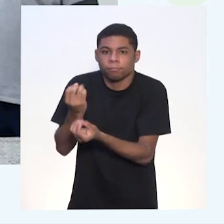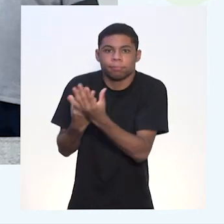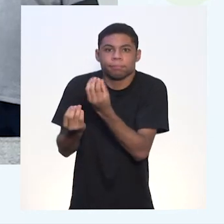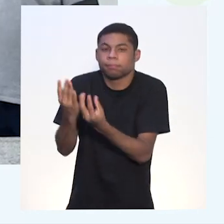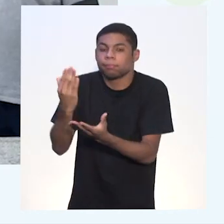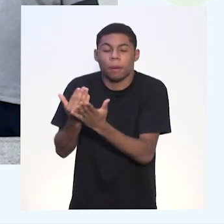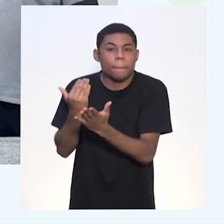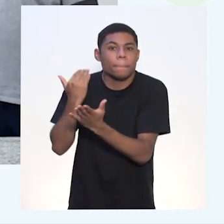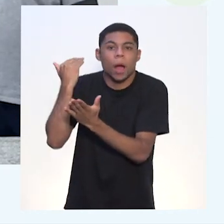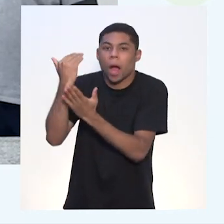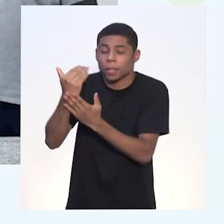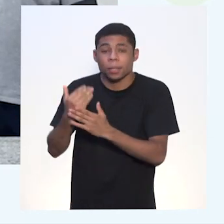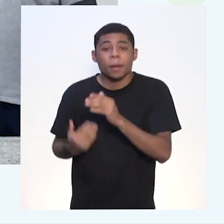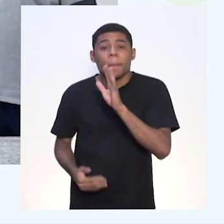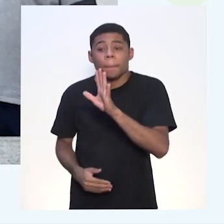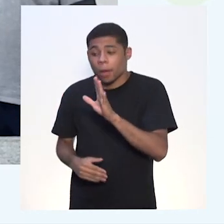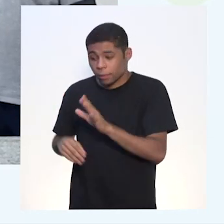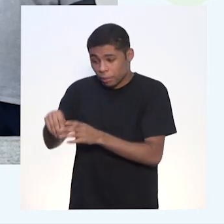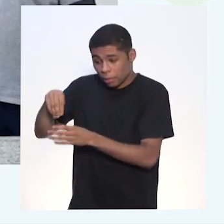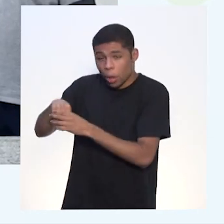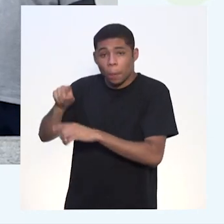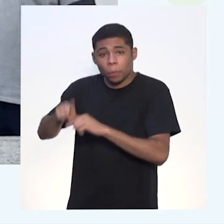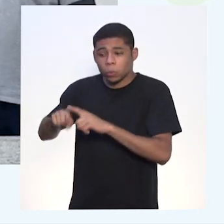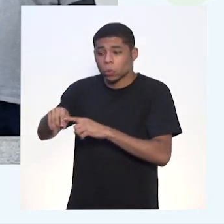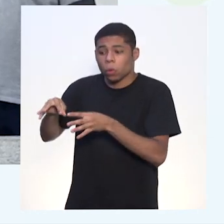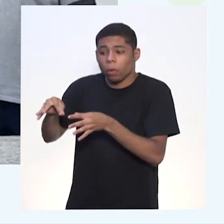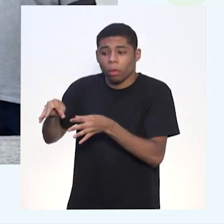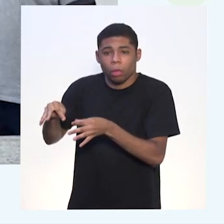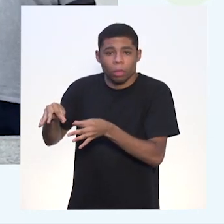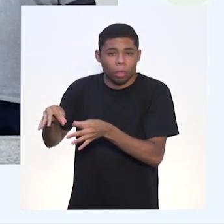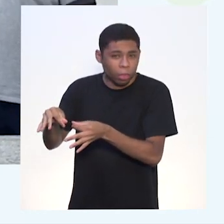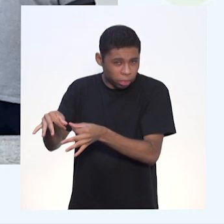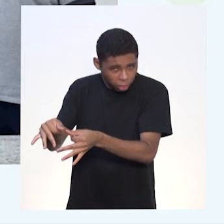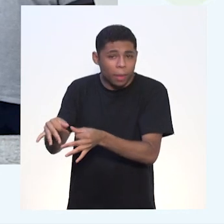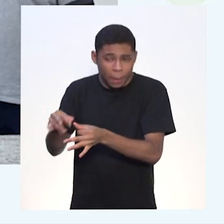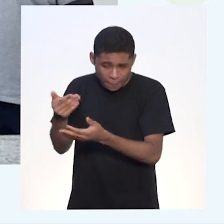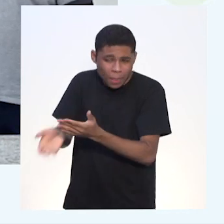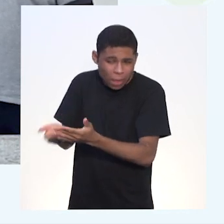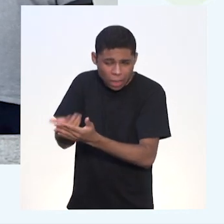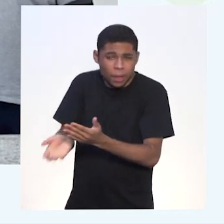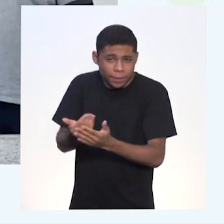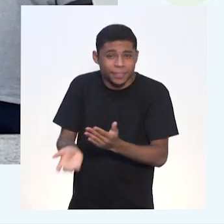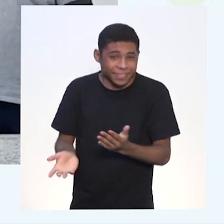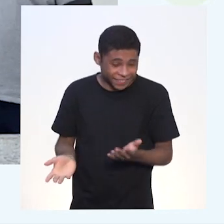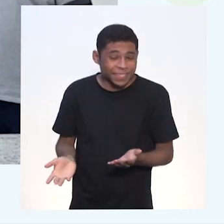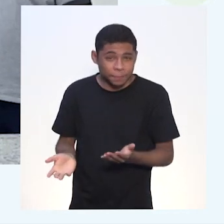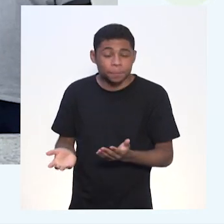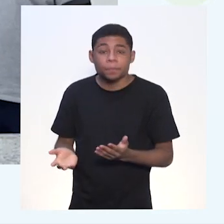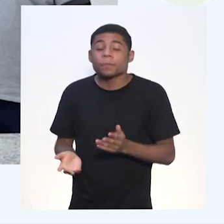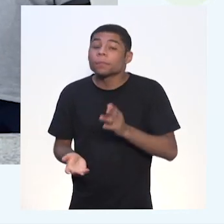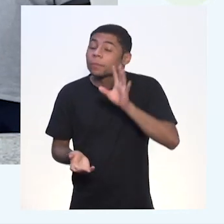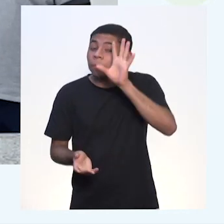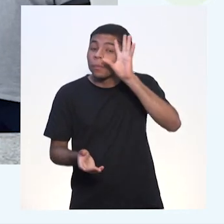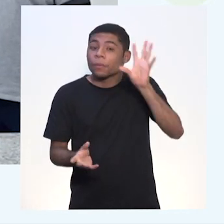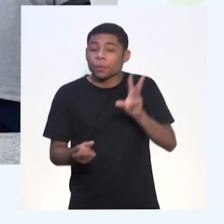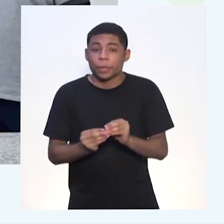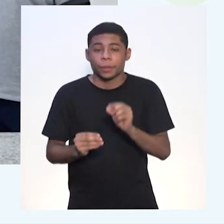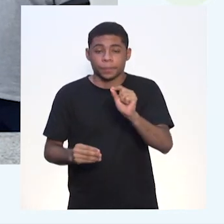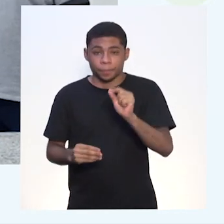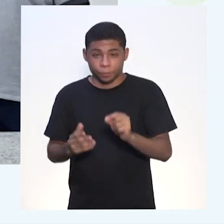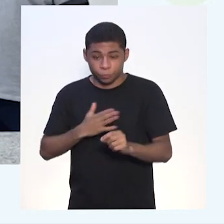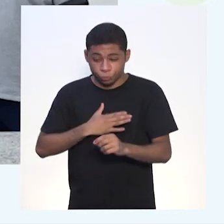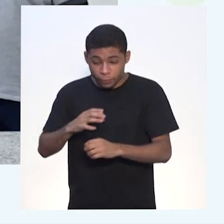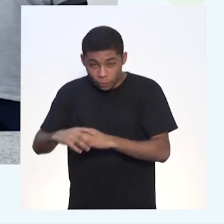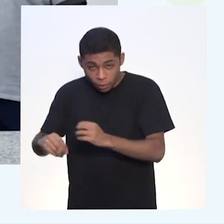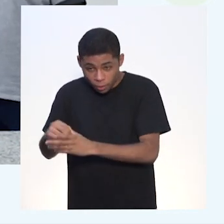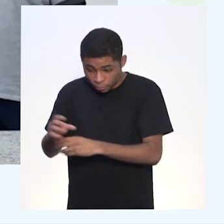outro lado eu perco na orientação. E eu perdendo na orientação, o que vai acontecer? As minhas